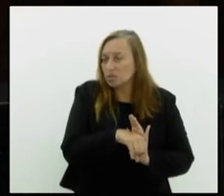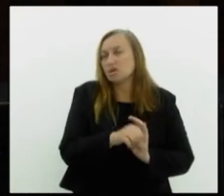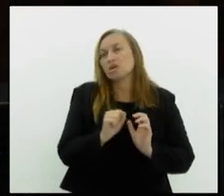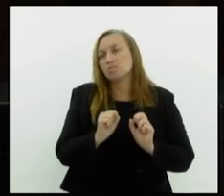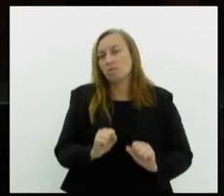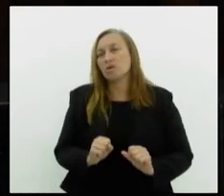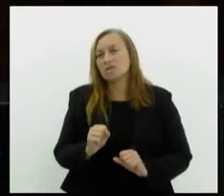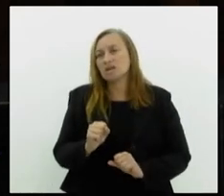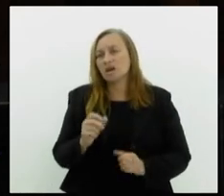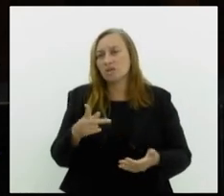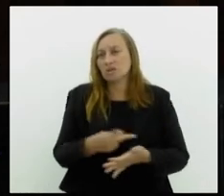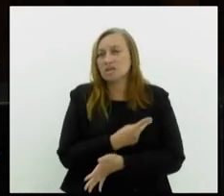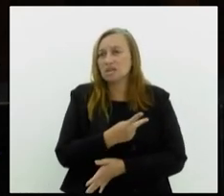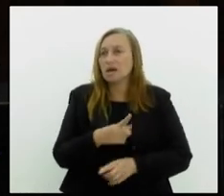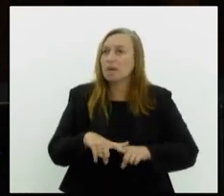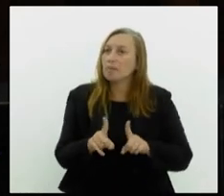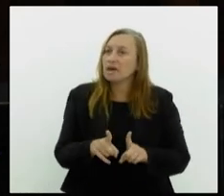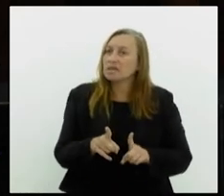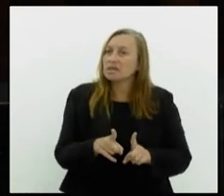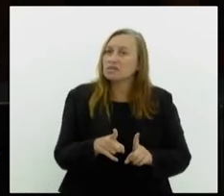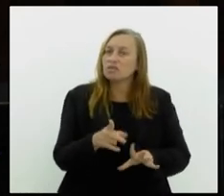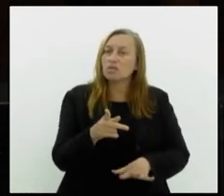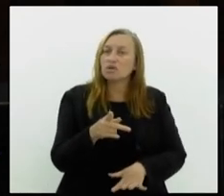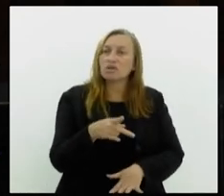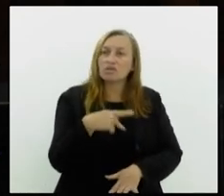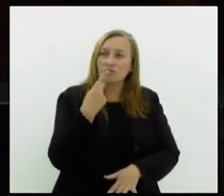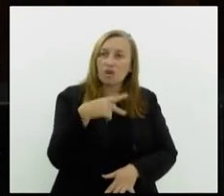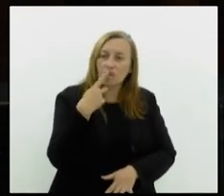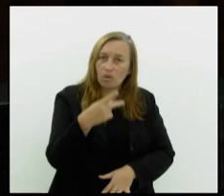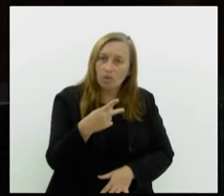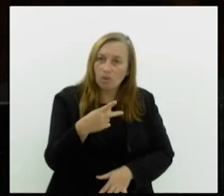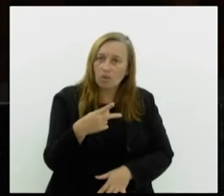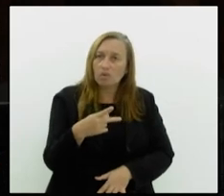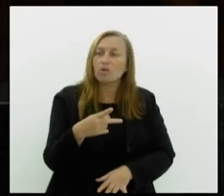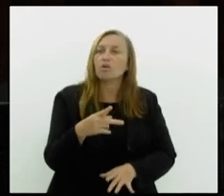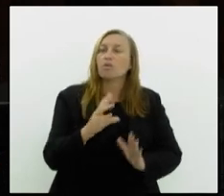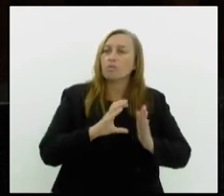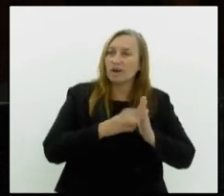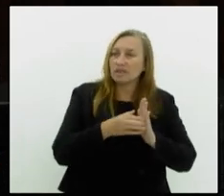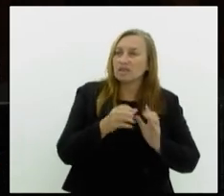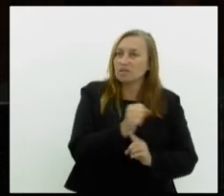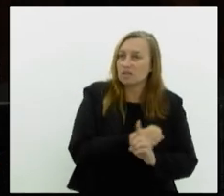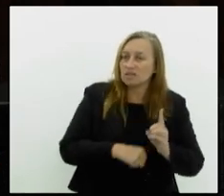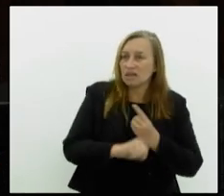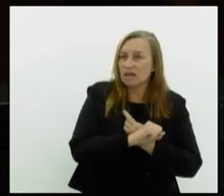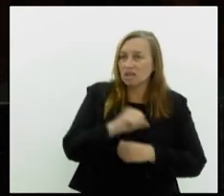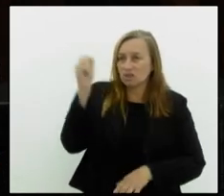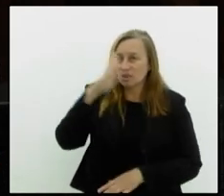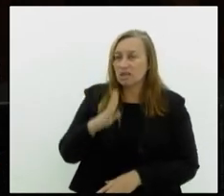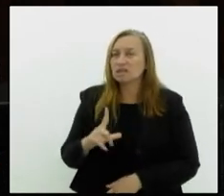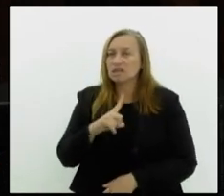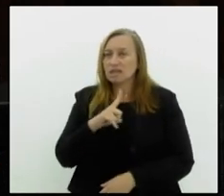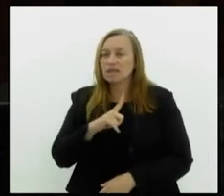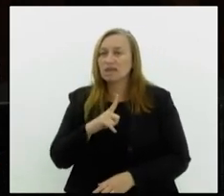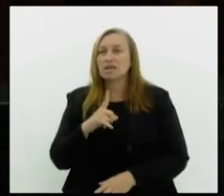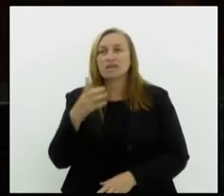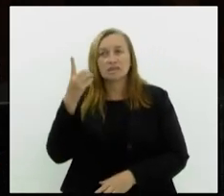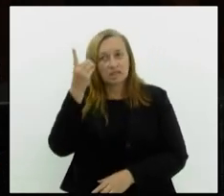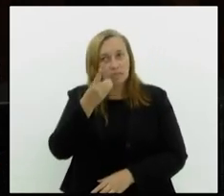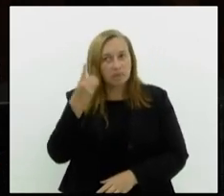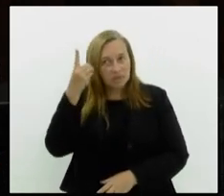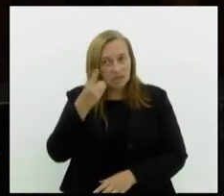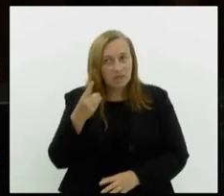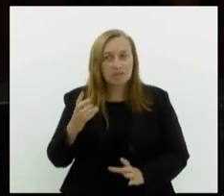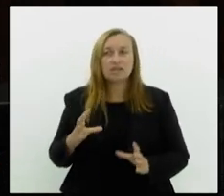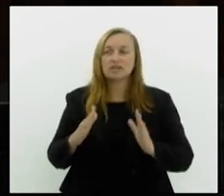parecer, mas foi essa alegação que o Partido Socialista Brasileiro, que tem deputados nessa casa, tem o deputado